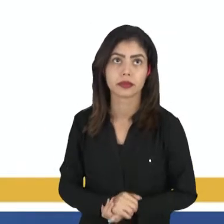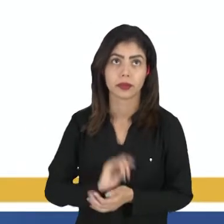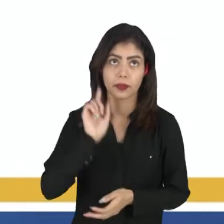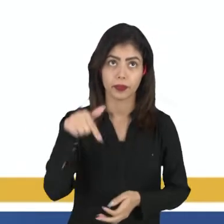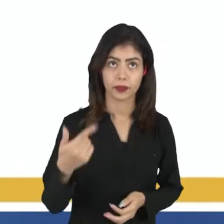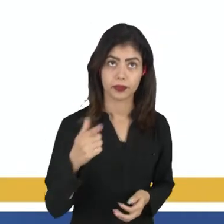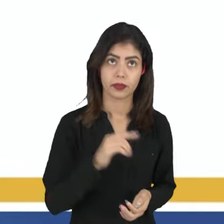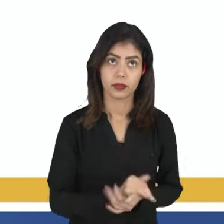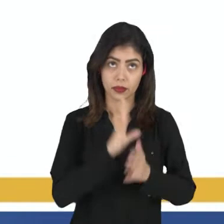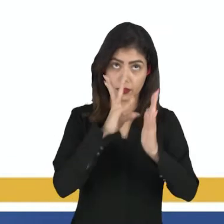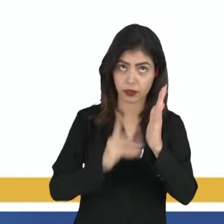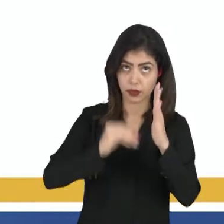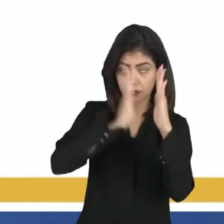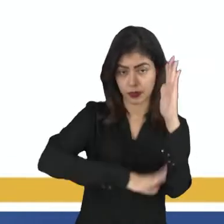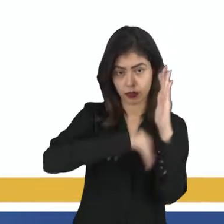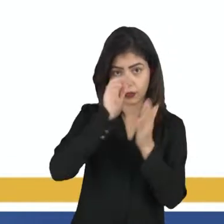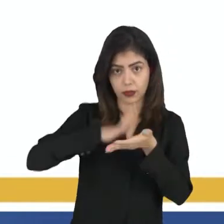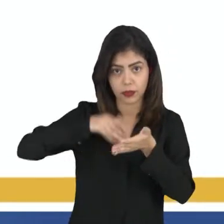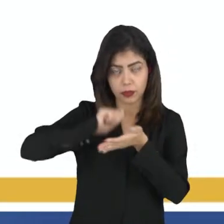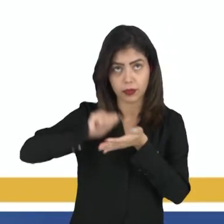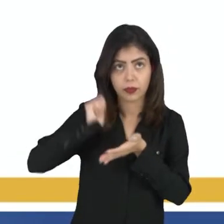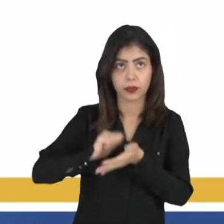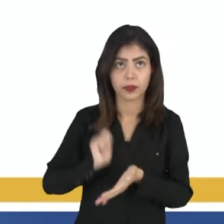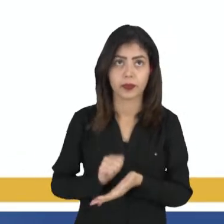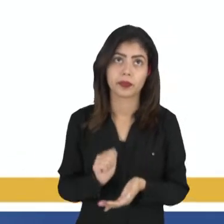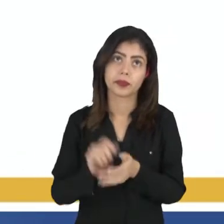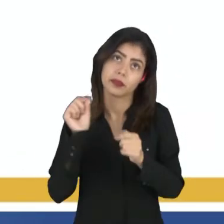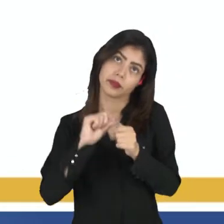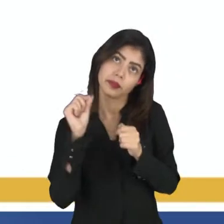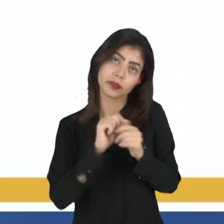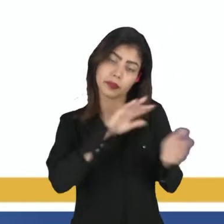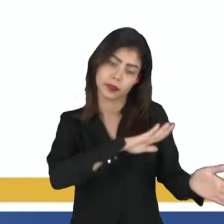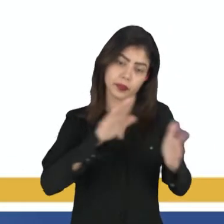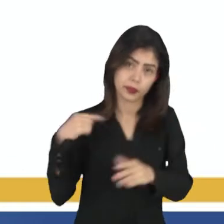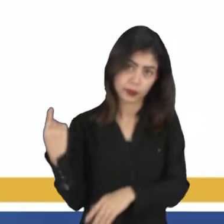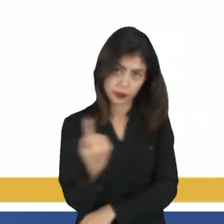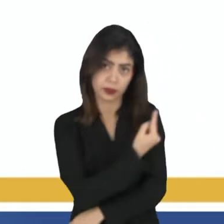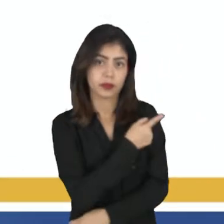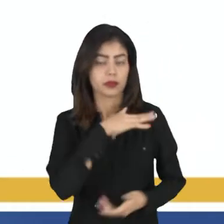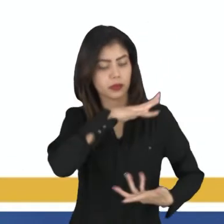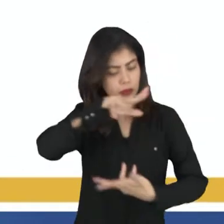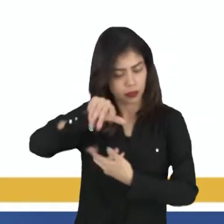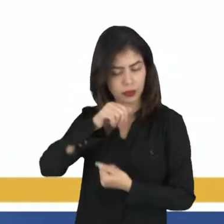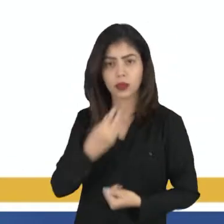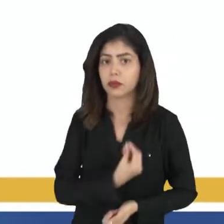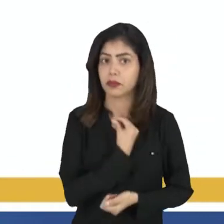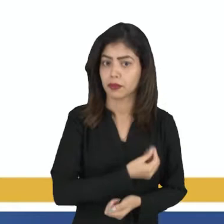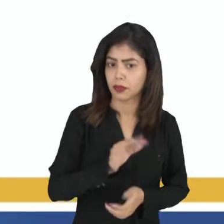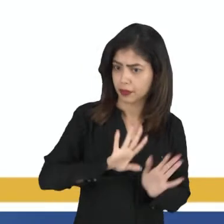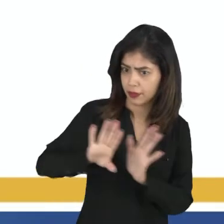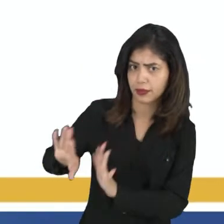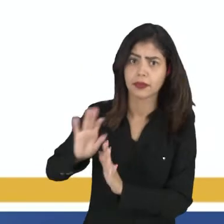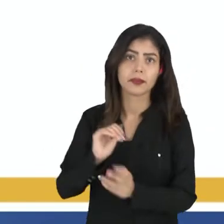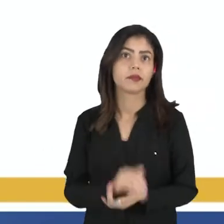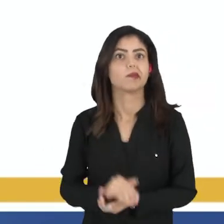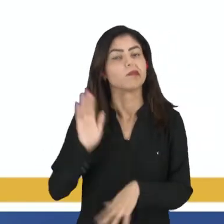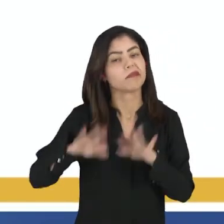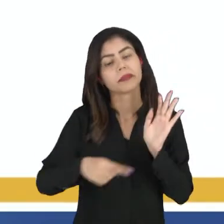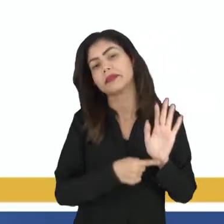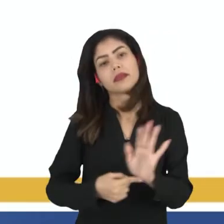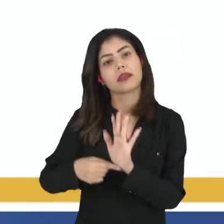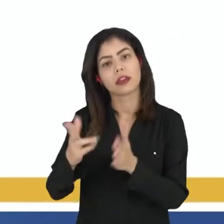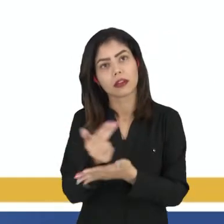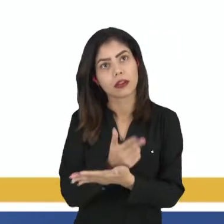A próxima é a ilustração e pintura digital, que faz parte do nosso mundo, a gente já nem vive sem isso. As